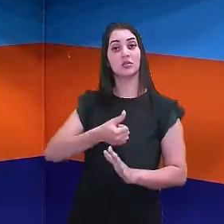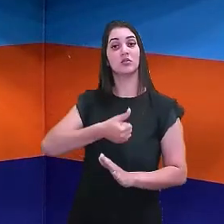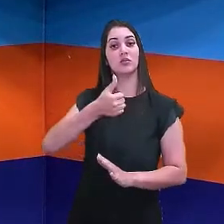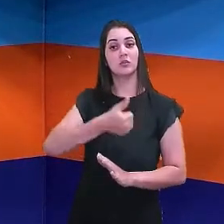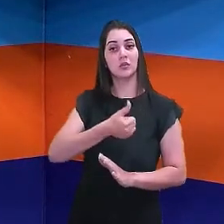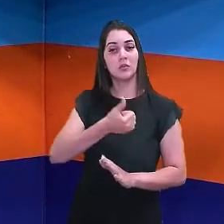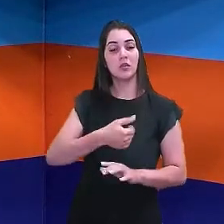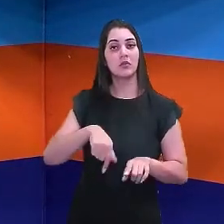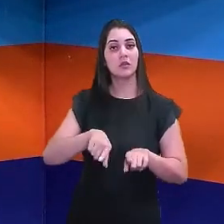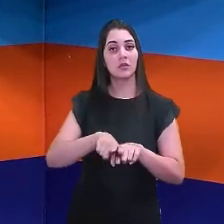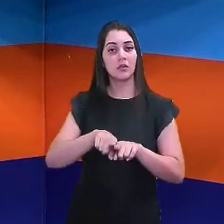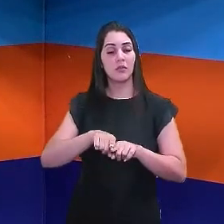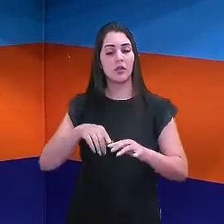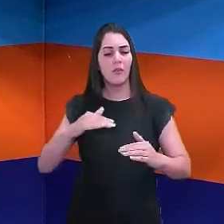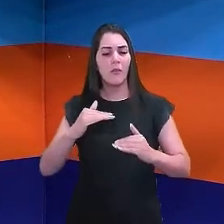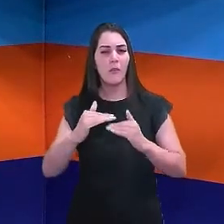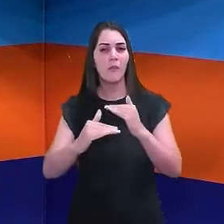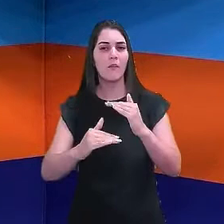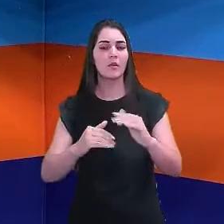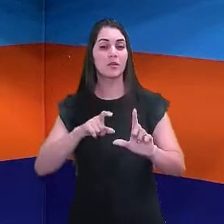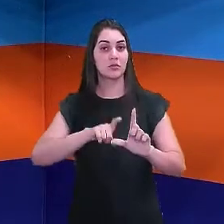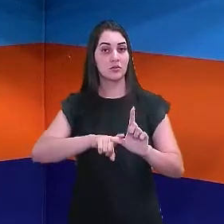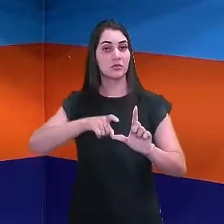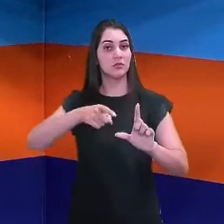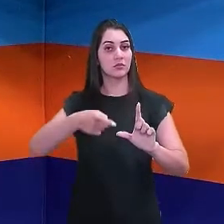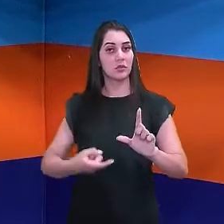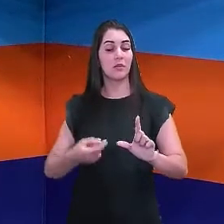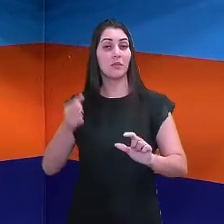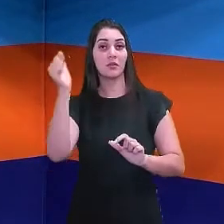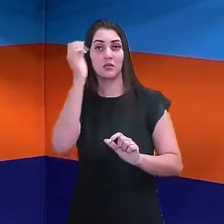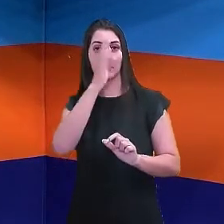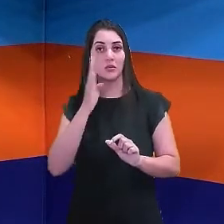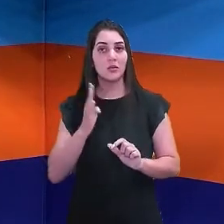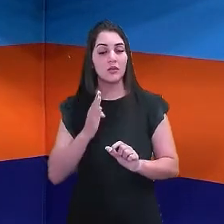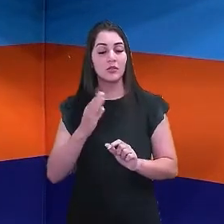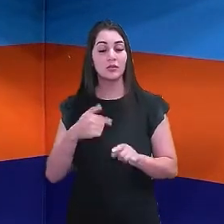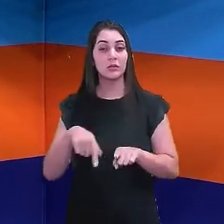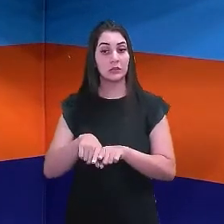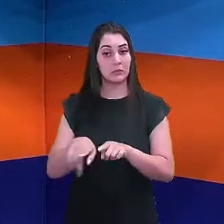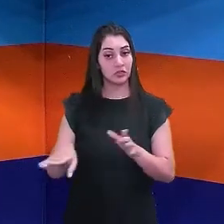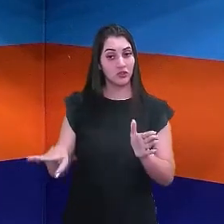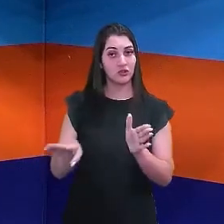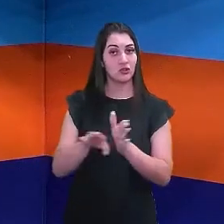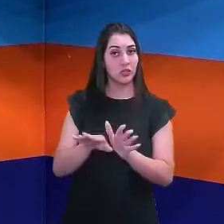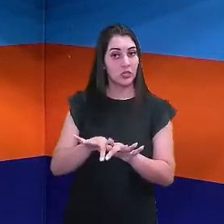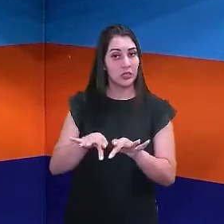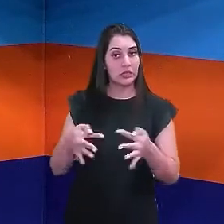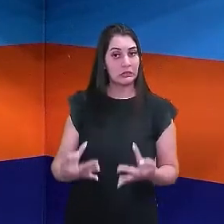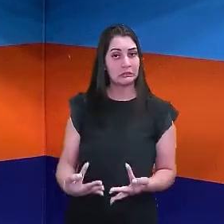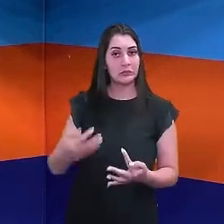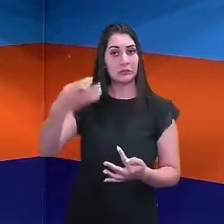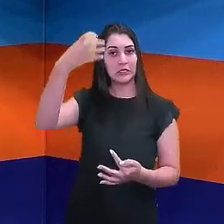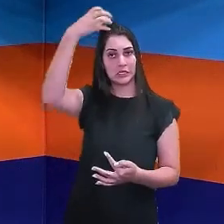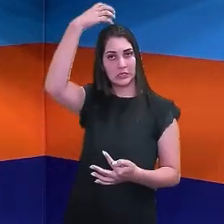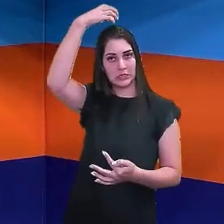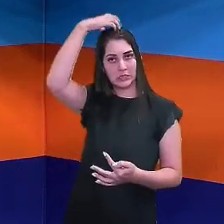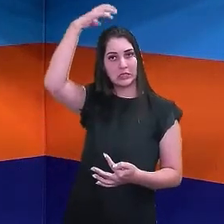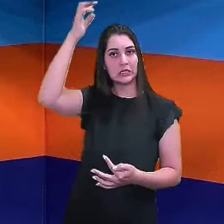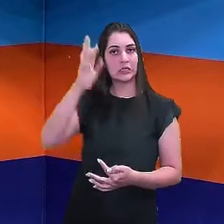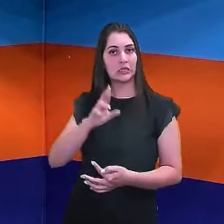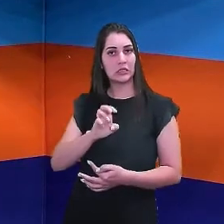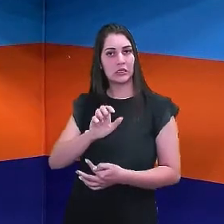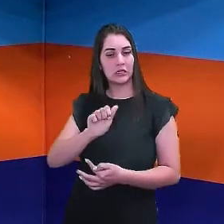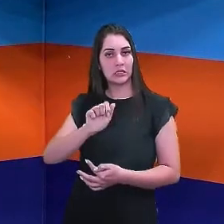processo de independência do Brasil, a chegada da família real. Para a gente entender o processo de proclamação